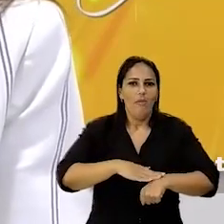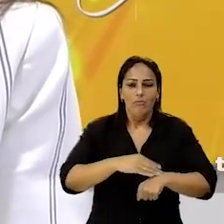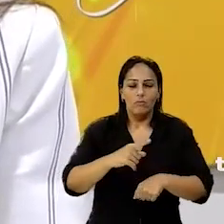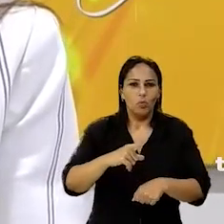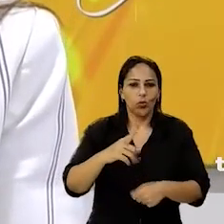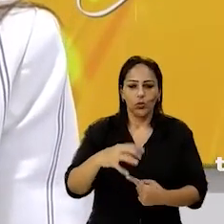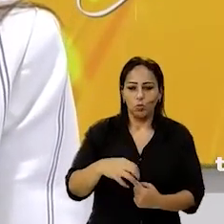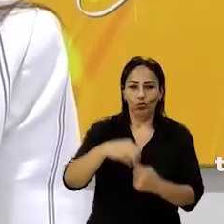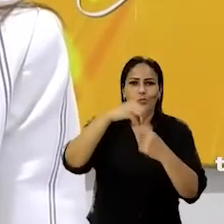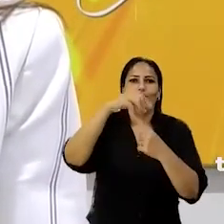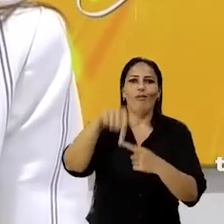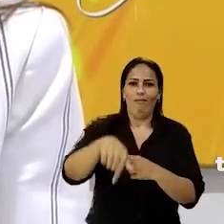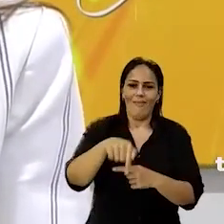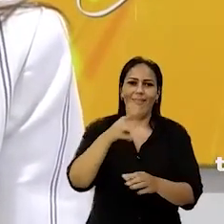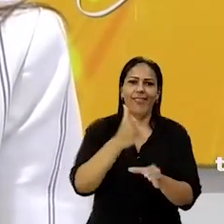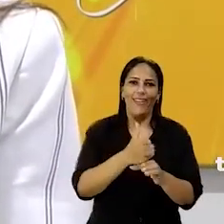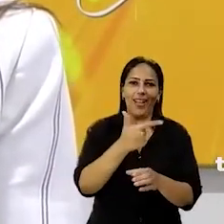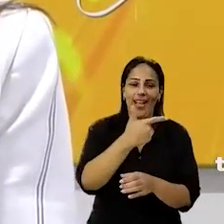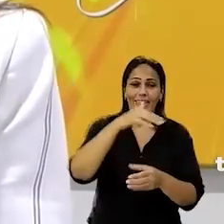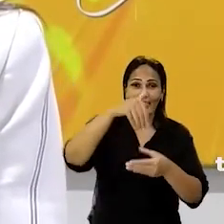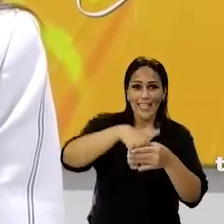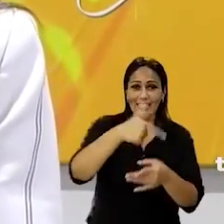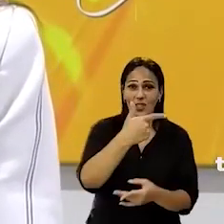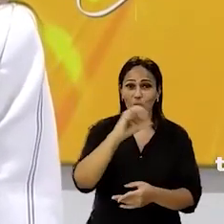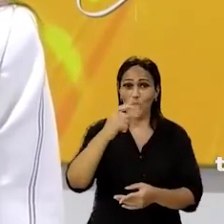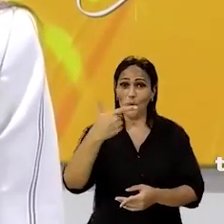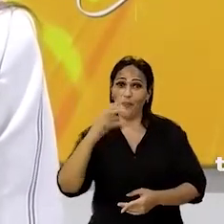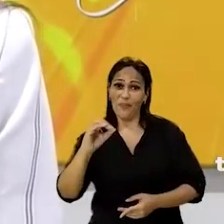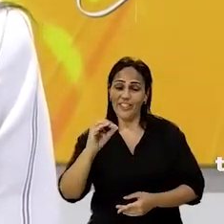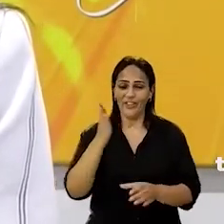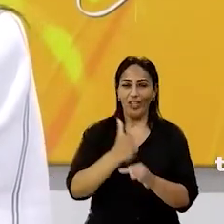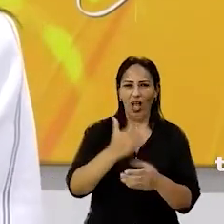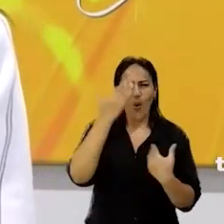inédito para a sucessão 2020 na cidade de Caicó. Muito obrigada a todos.